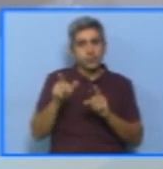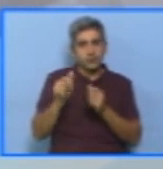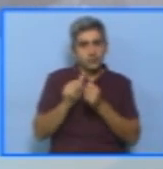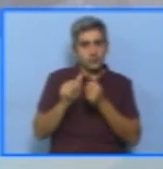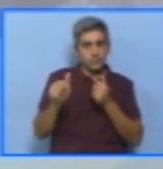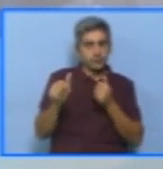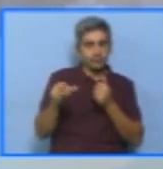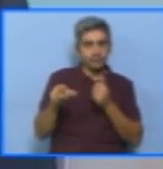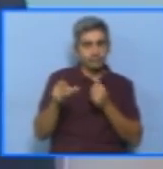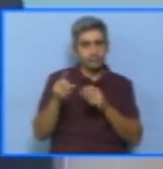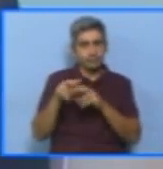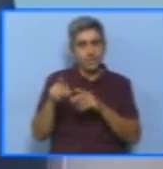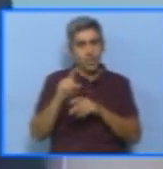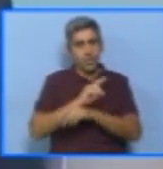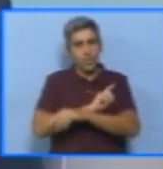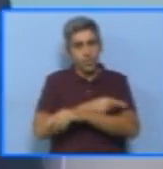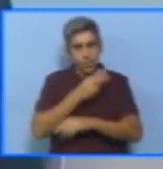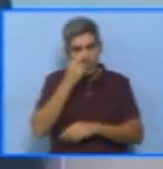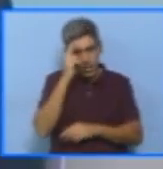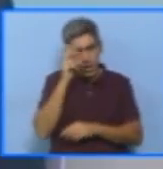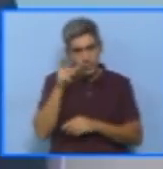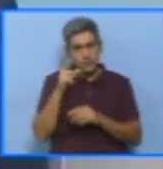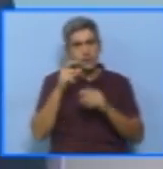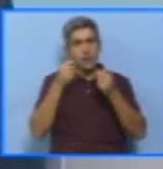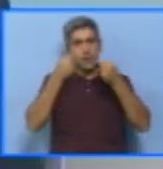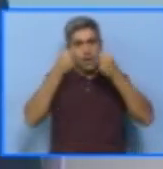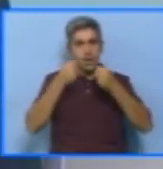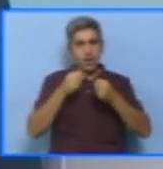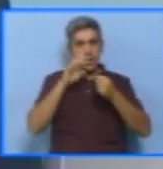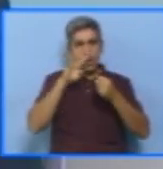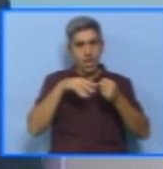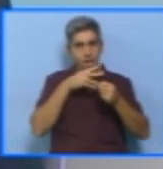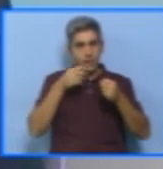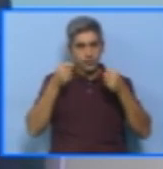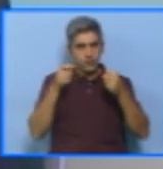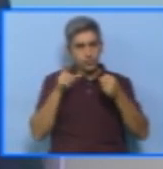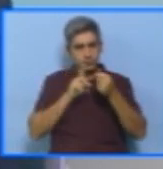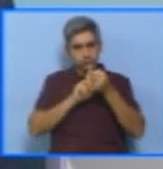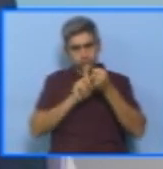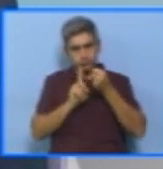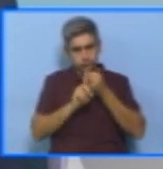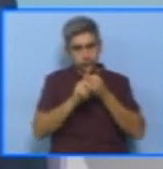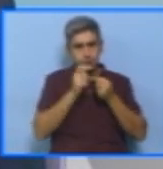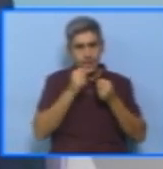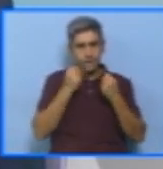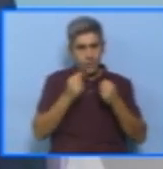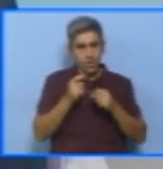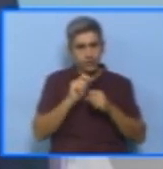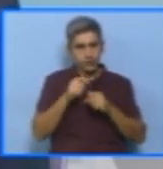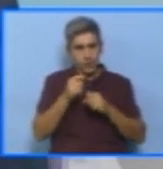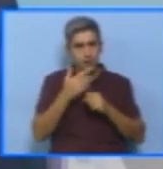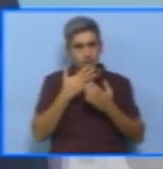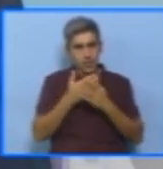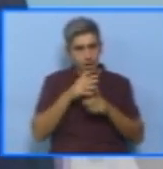teve a coragem de atravessar as grades da prisão com a sua palavra forte, como espada, para lhes dar o